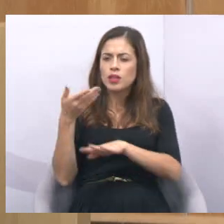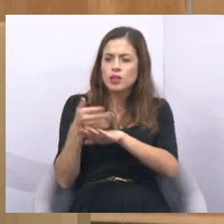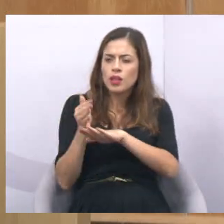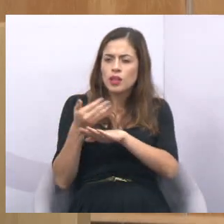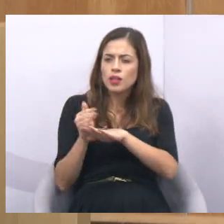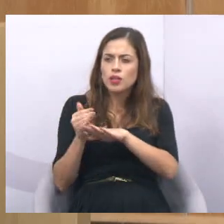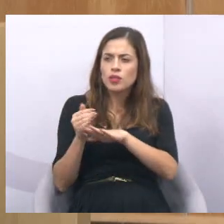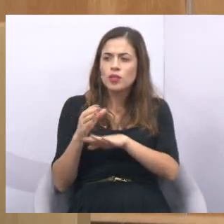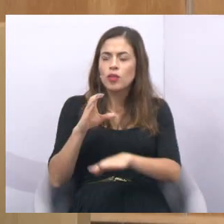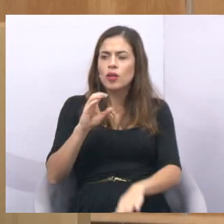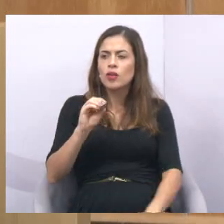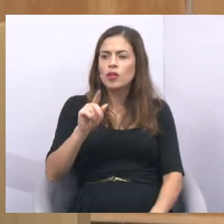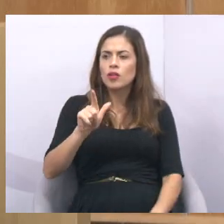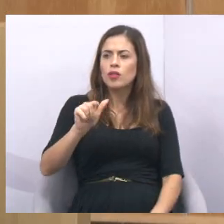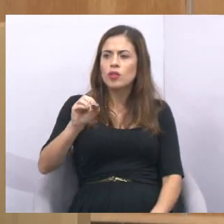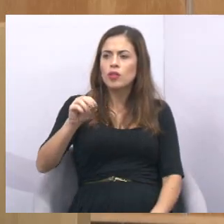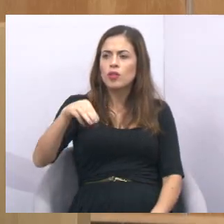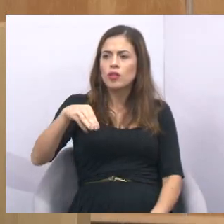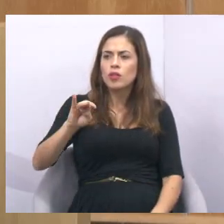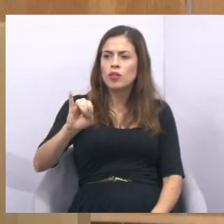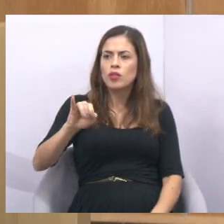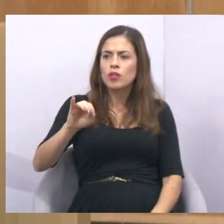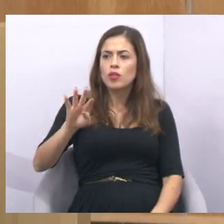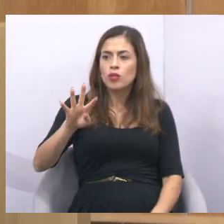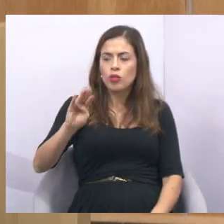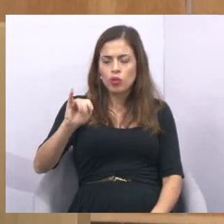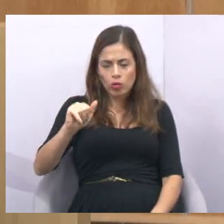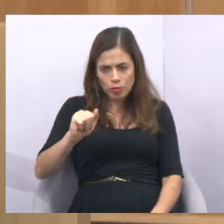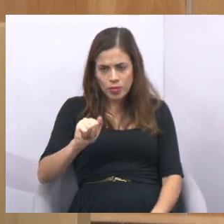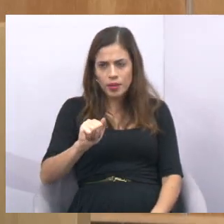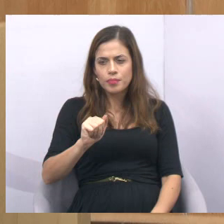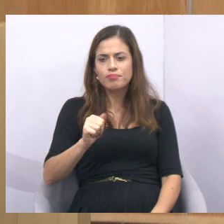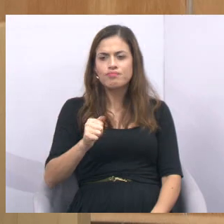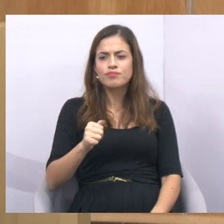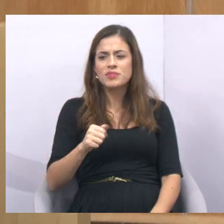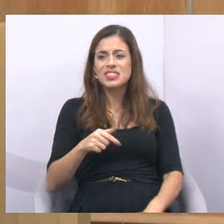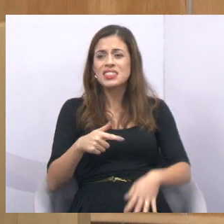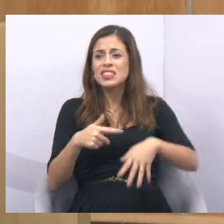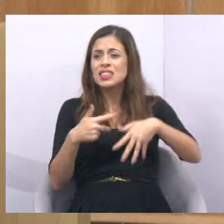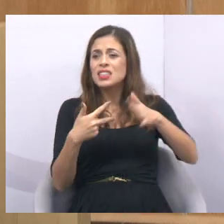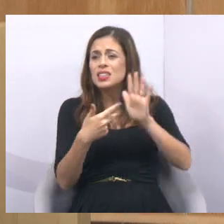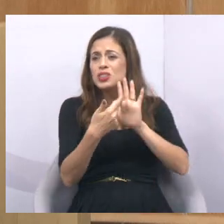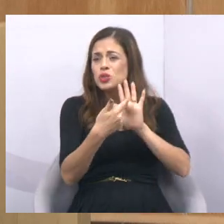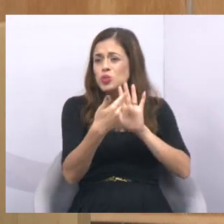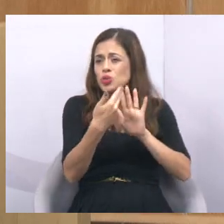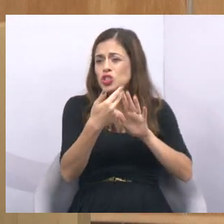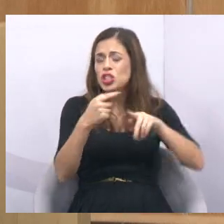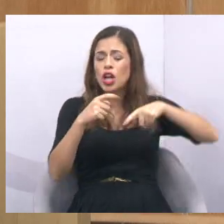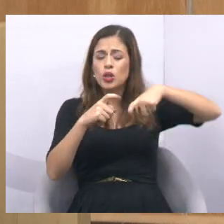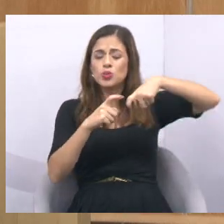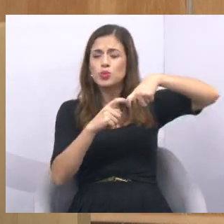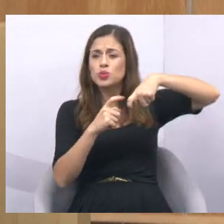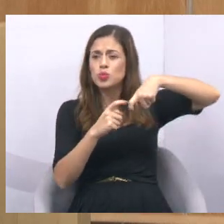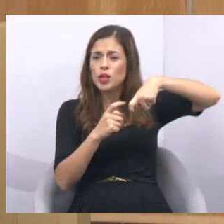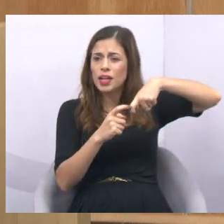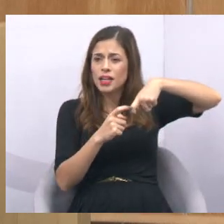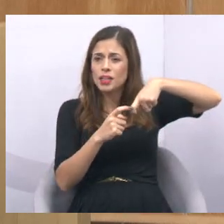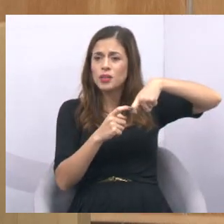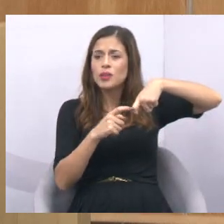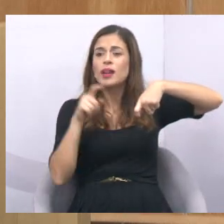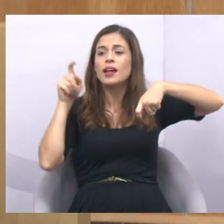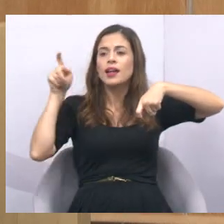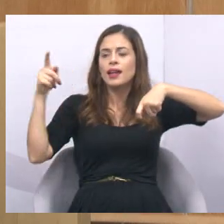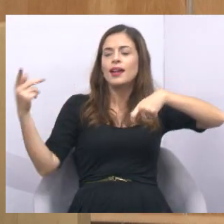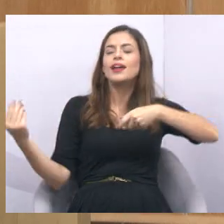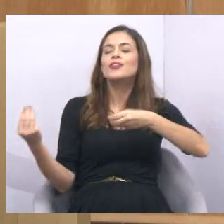técnico na Colômbia, eu tinha operado o joelho, eu estava voltando de operação de joelho, ele me levou.